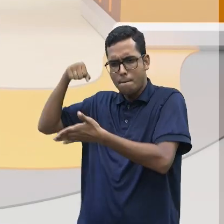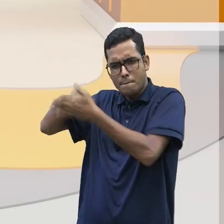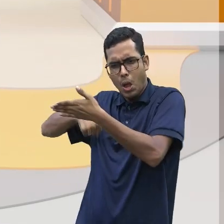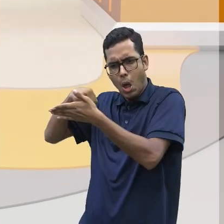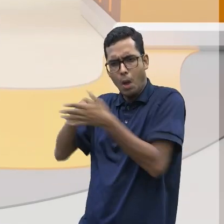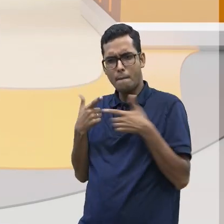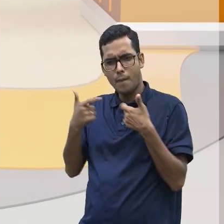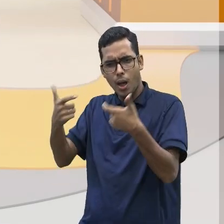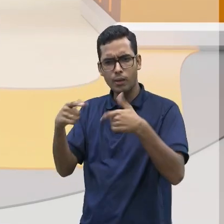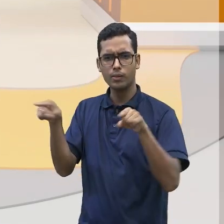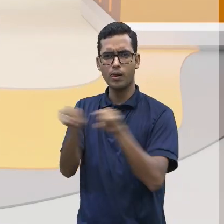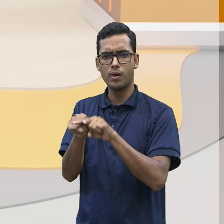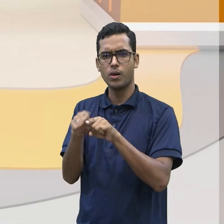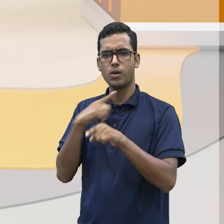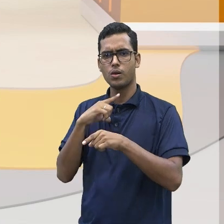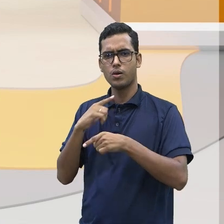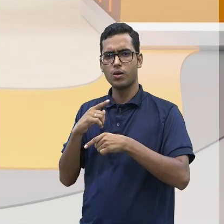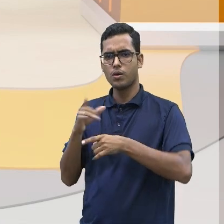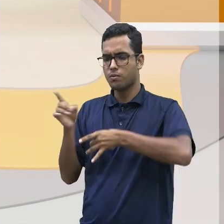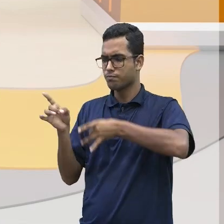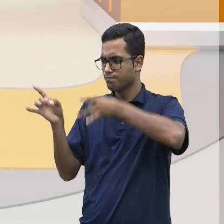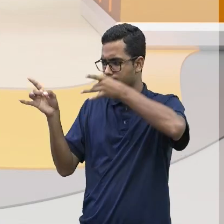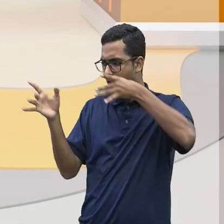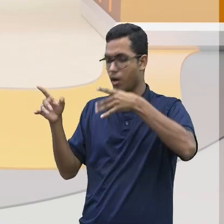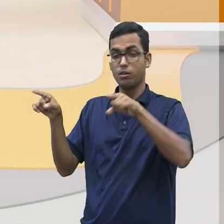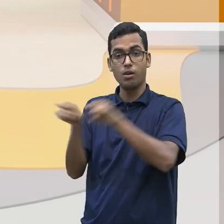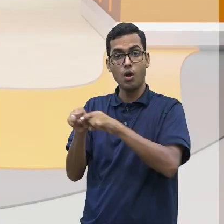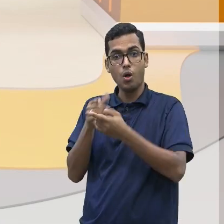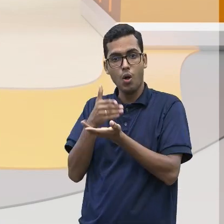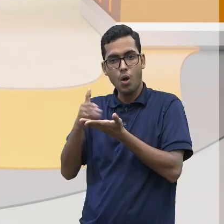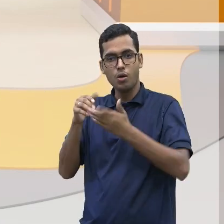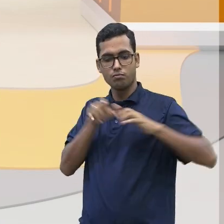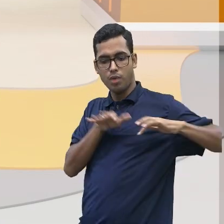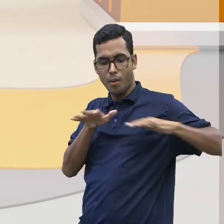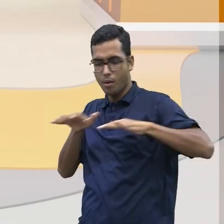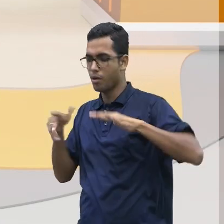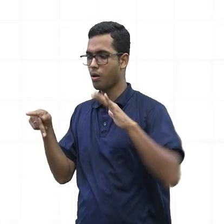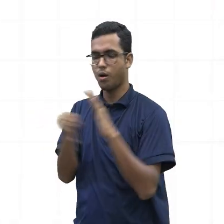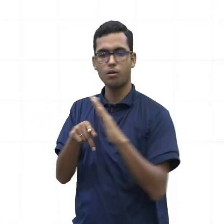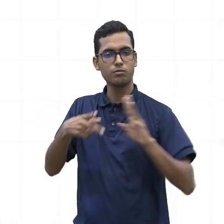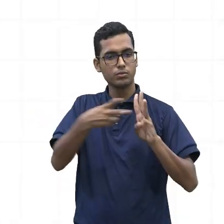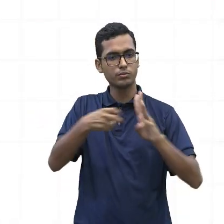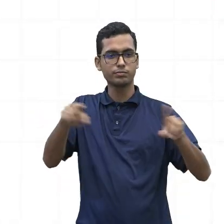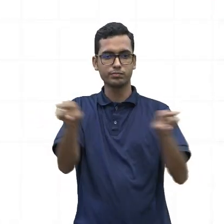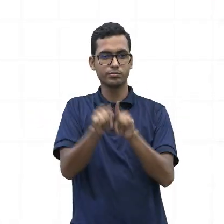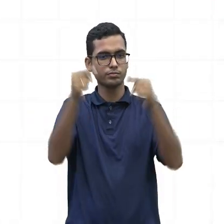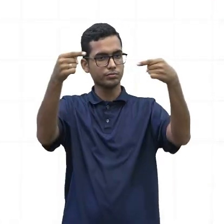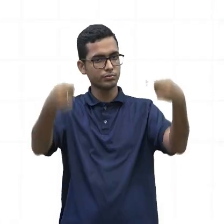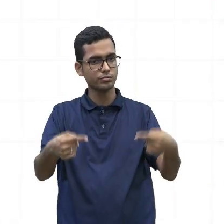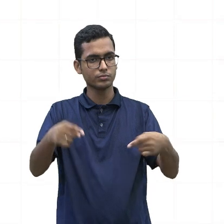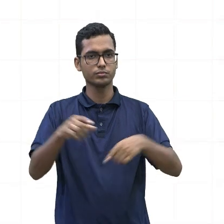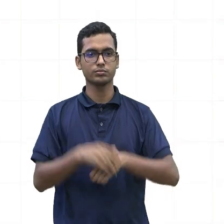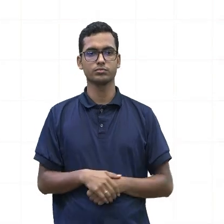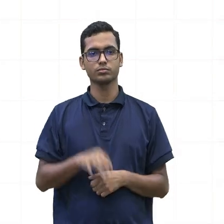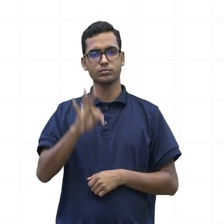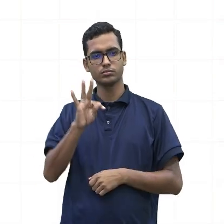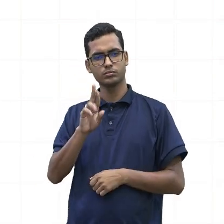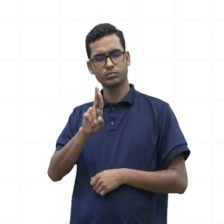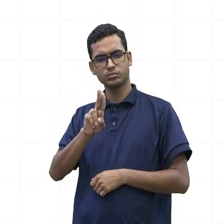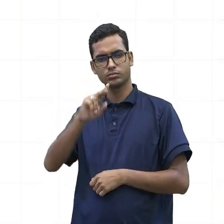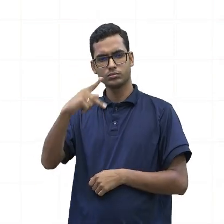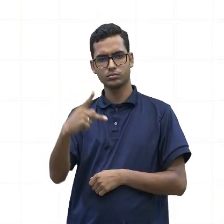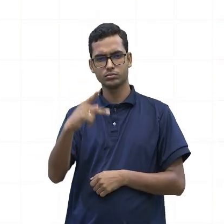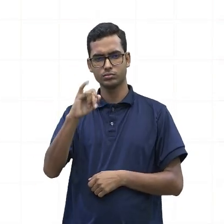E um desses representantes é justamente os cambebas. Continuando, vamos lá para os tupinambás. Litoral do